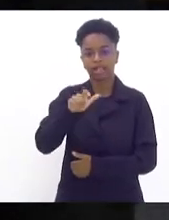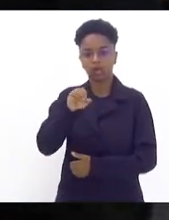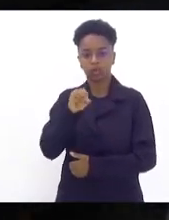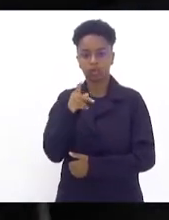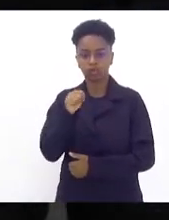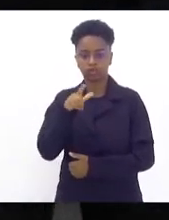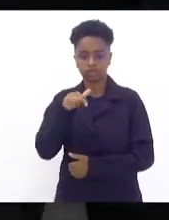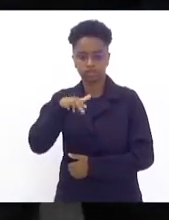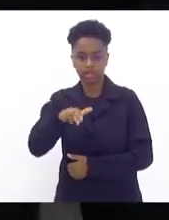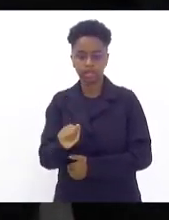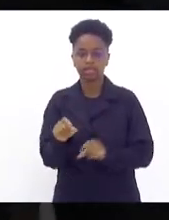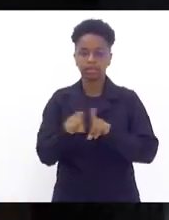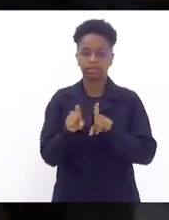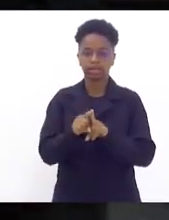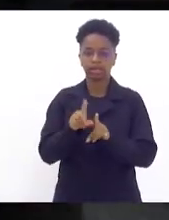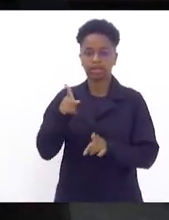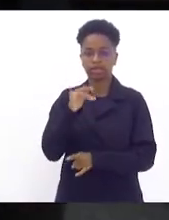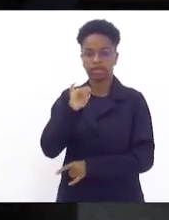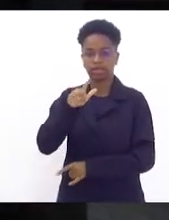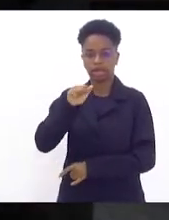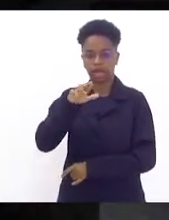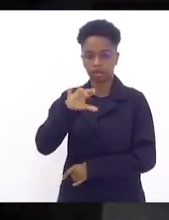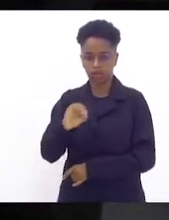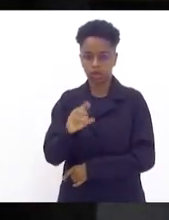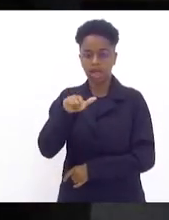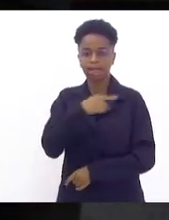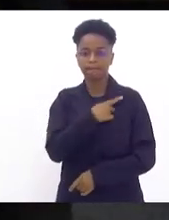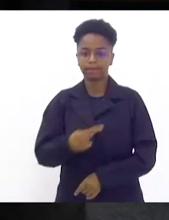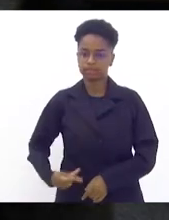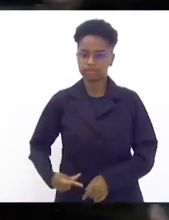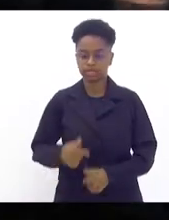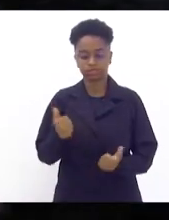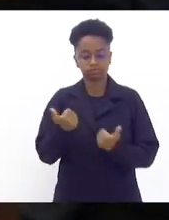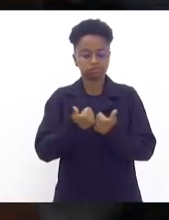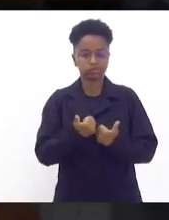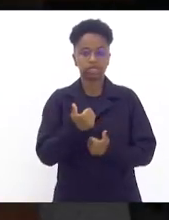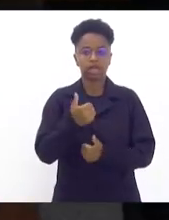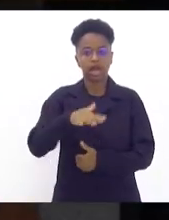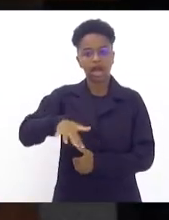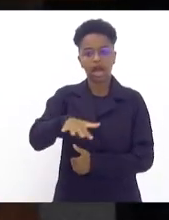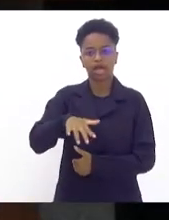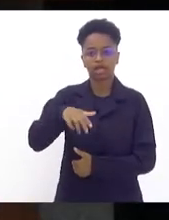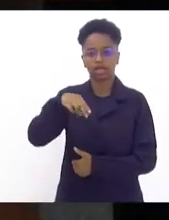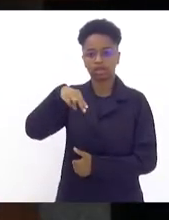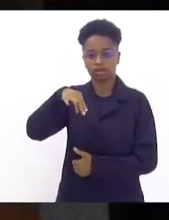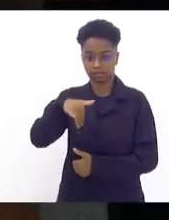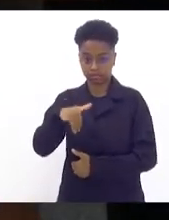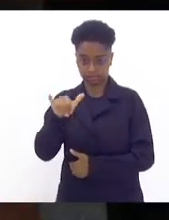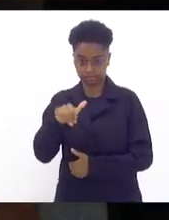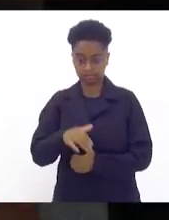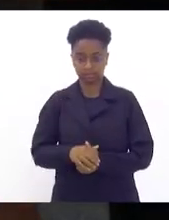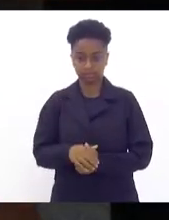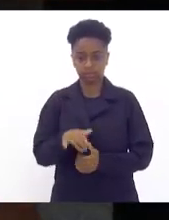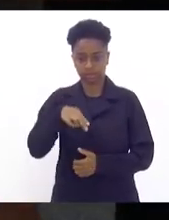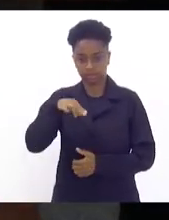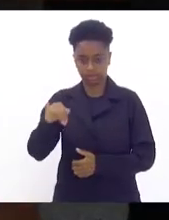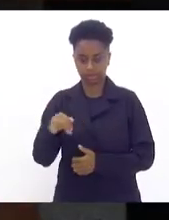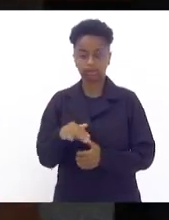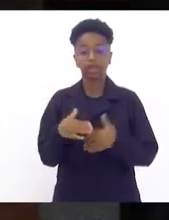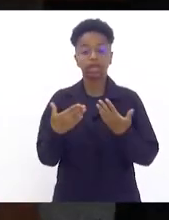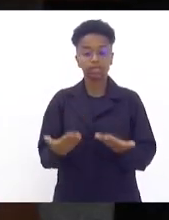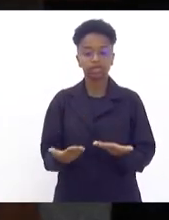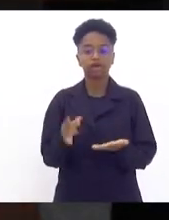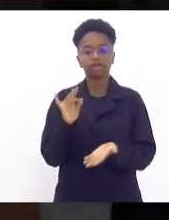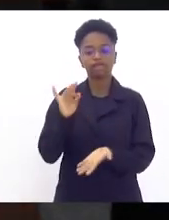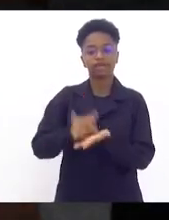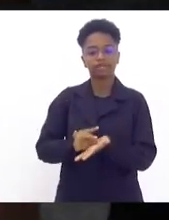doutor Hilário Franklin, presidente da subseção da OAB Nova Iguaçu. Na verdade,